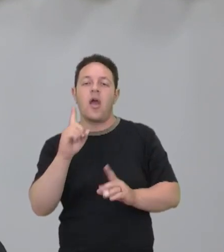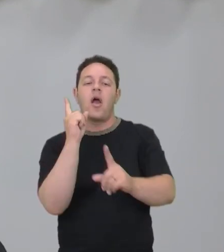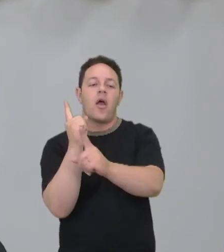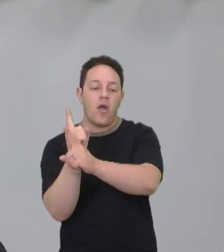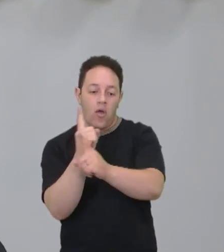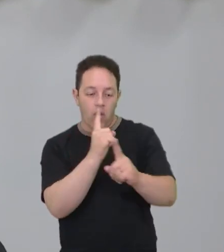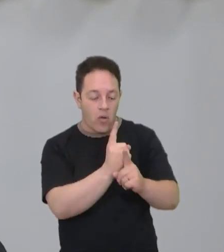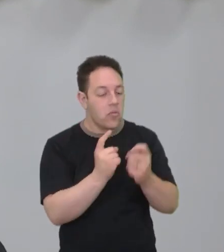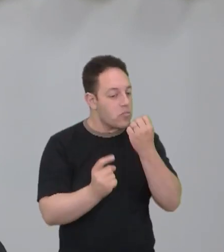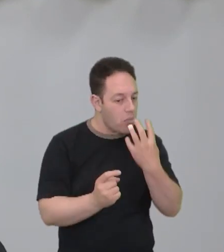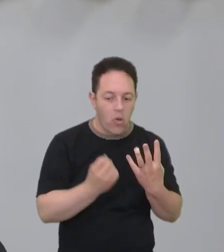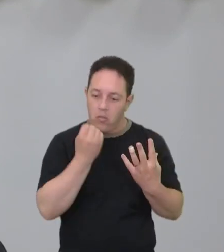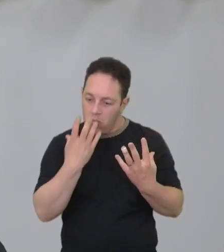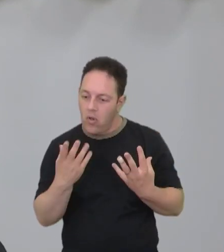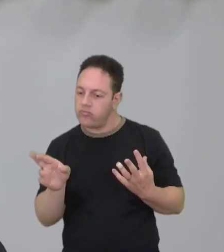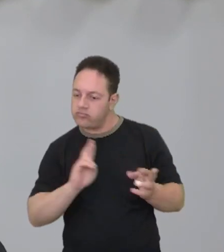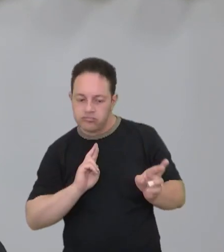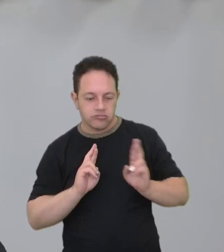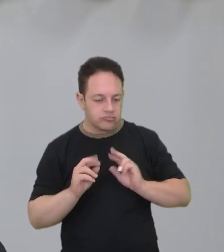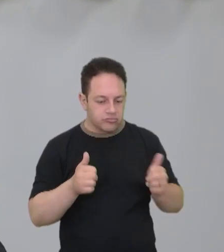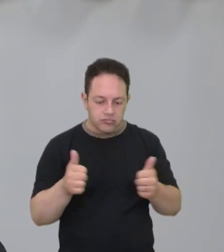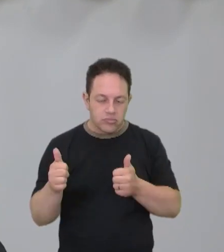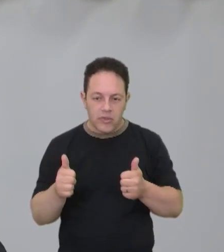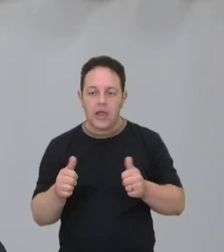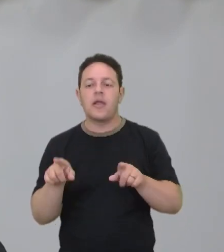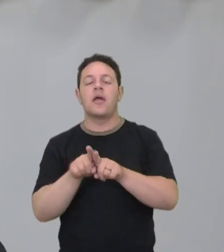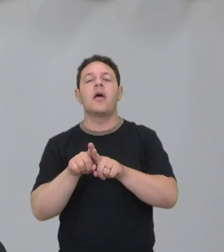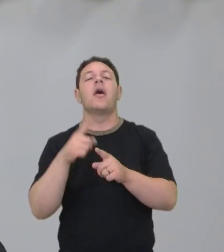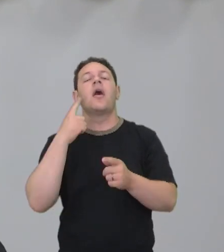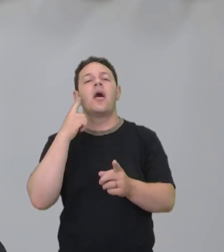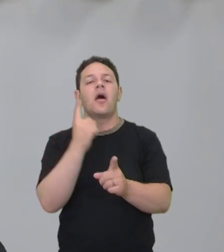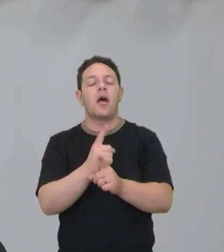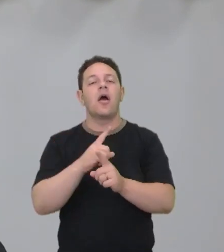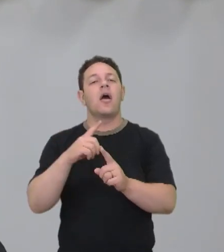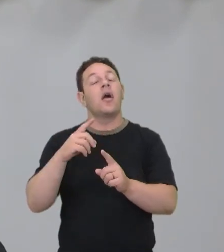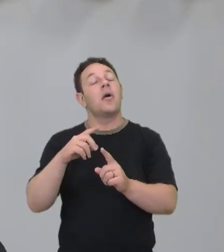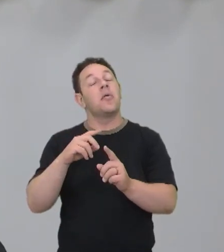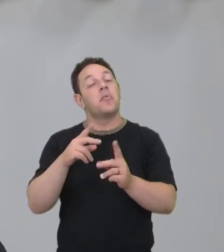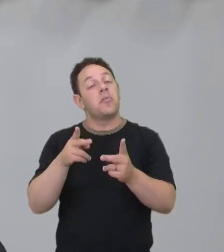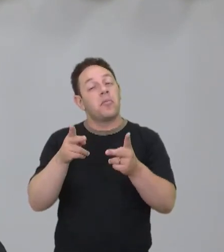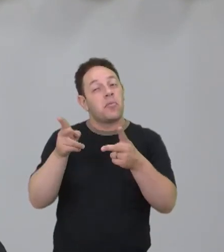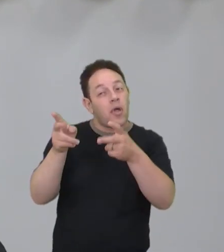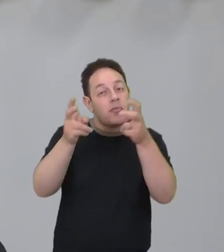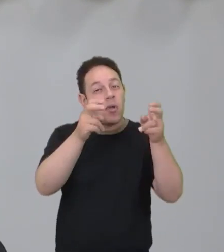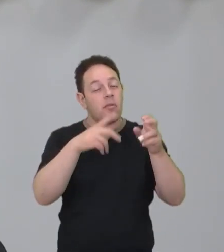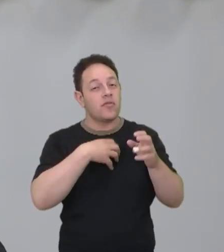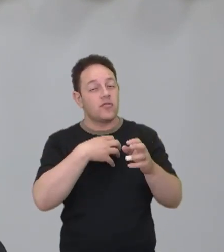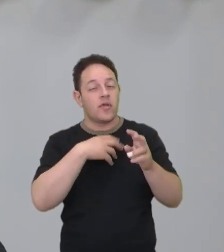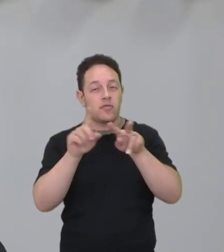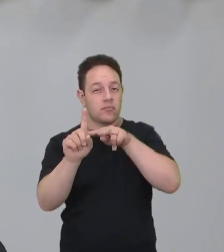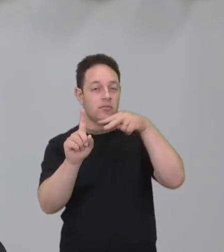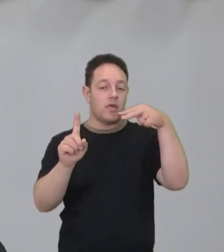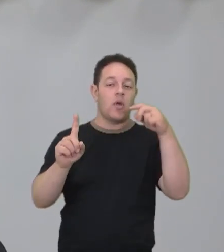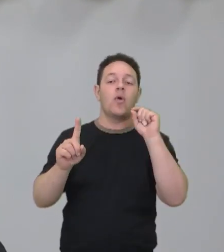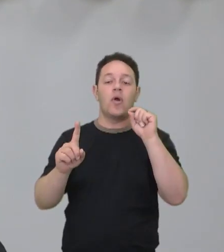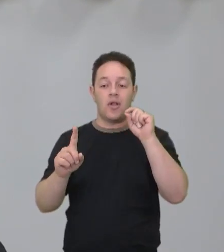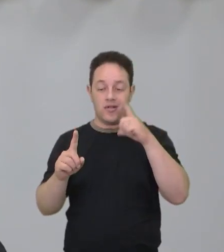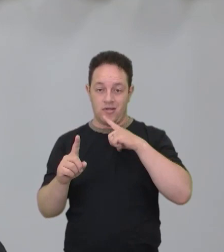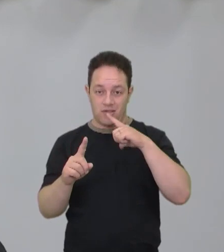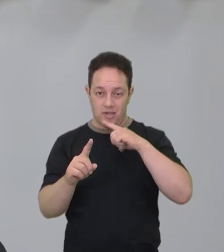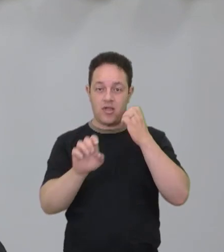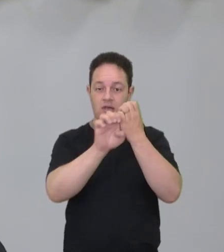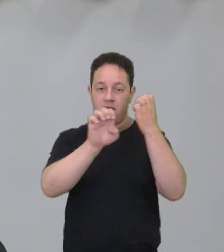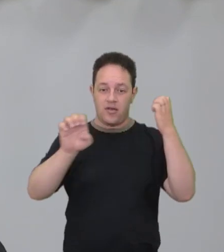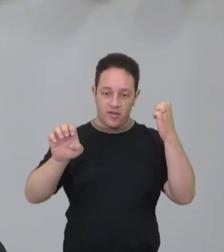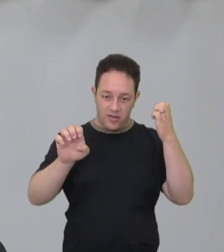nos dois. E também ele falou a respeito das perspectivas, né, que existe aí o uso da engenharia